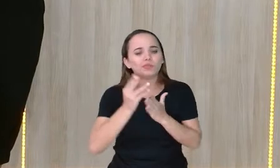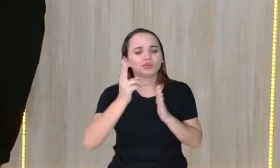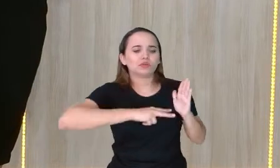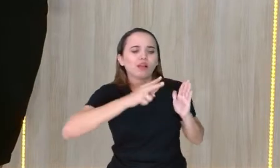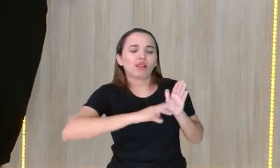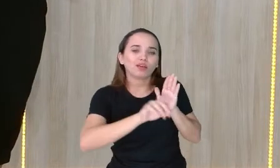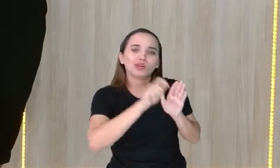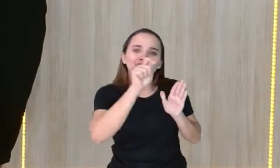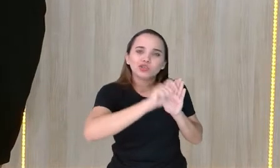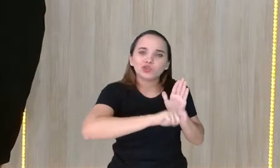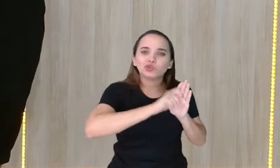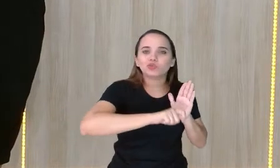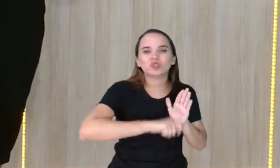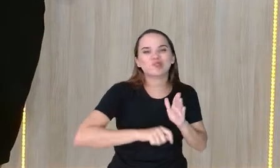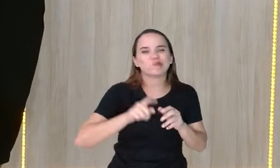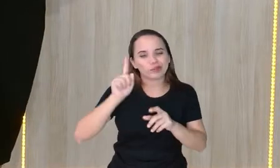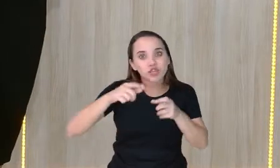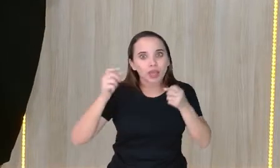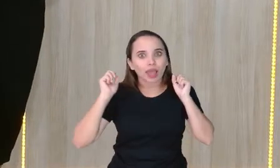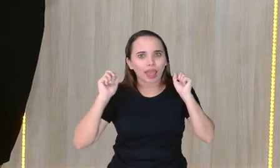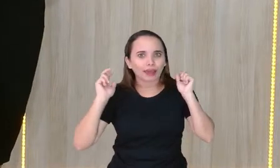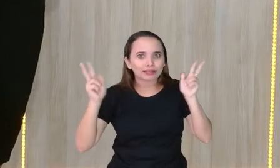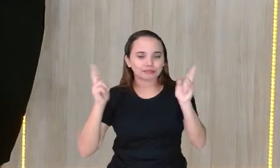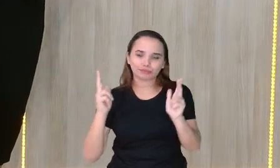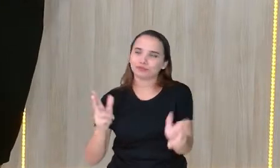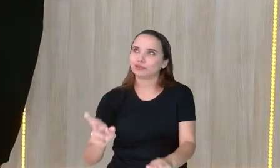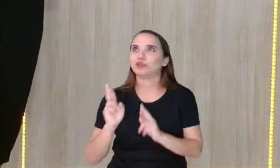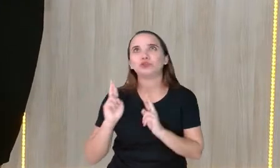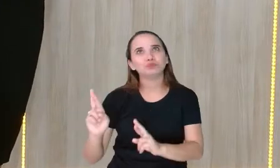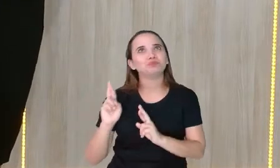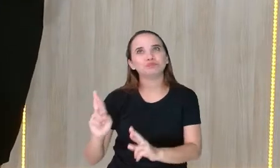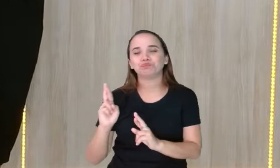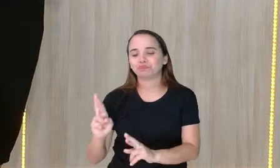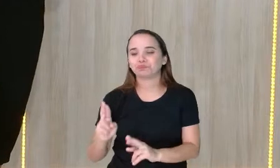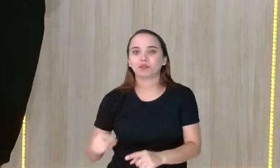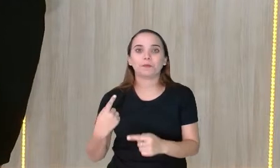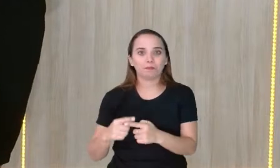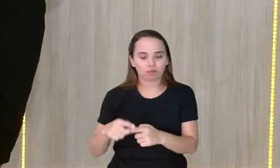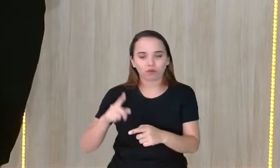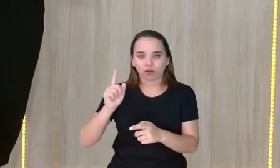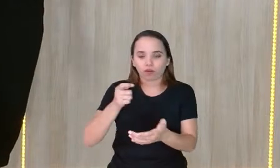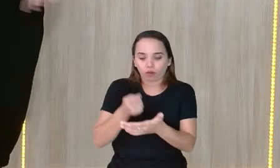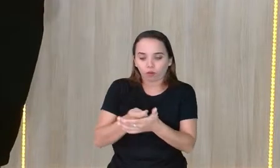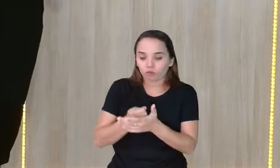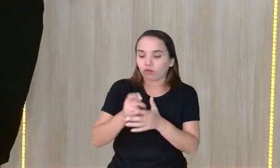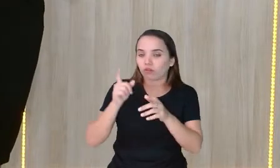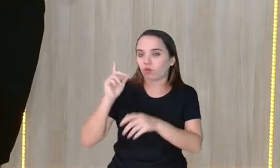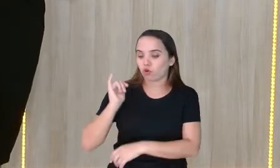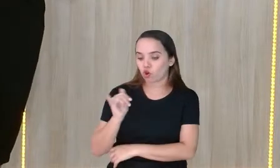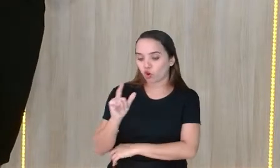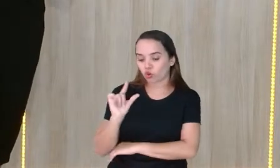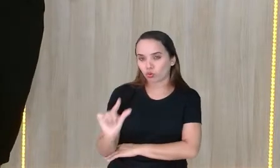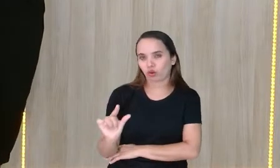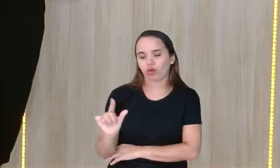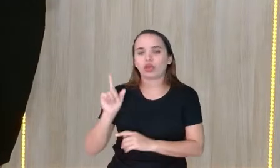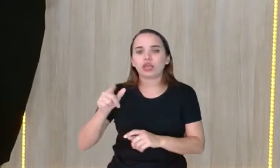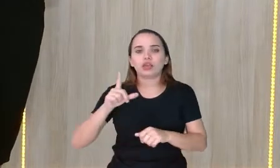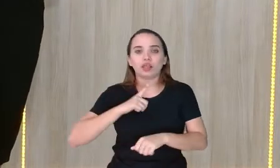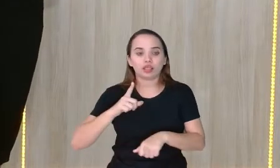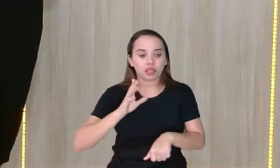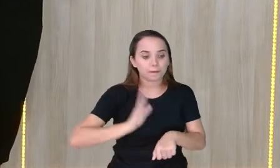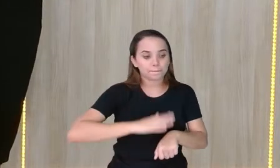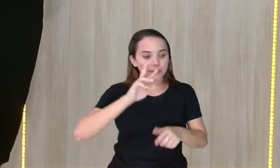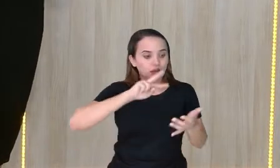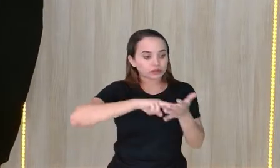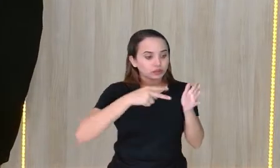pensar em botar o máximo de significado no mínimo de texto, porque isso é o que exige o mini-conto, o máximo de significado no mínimo de